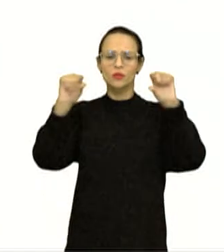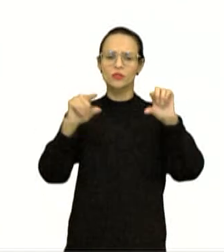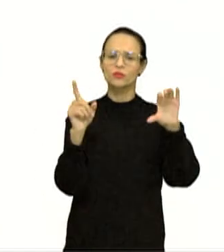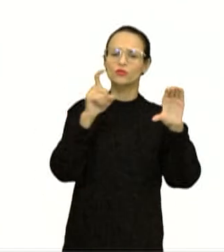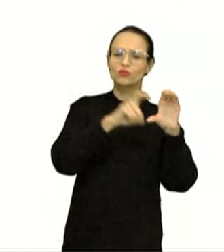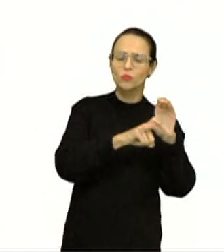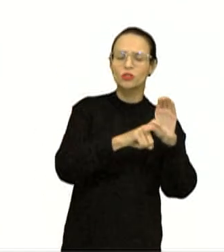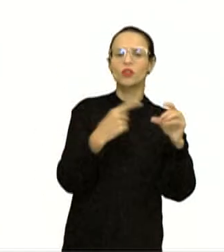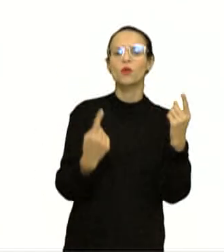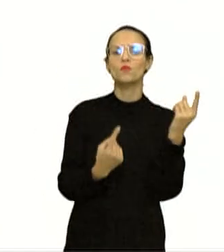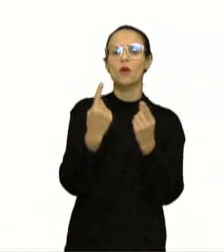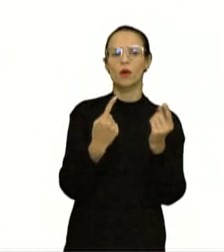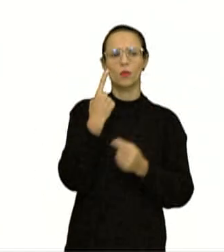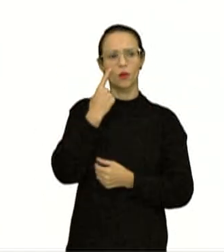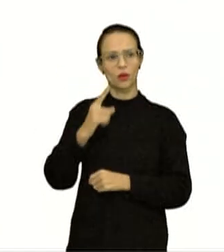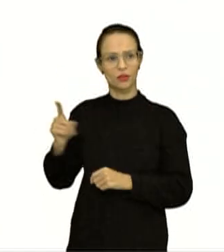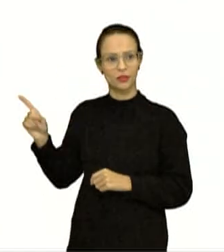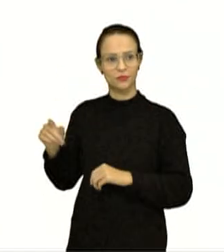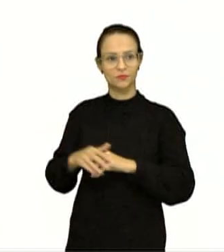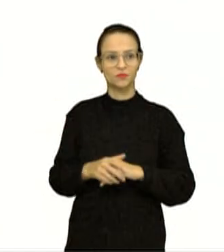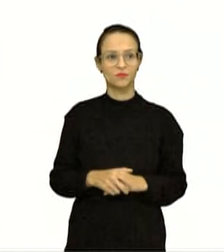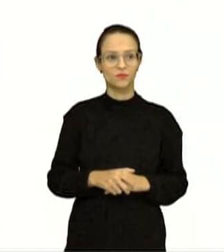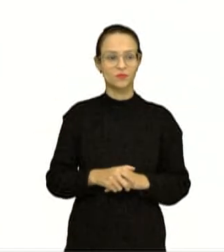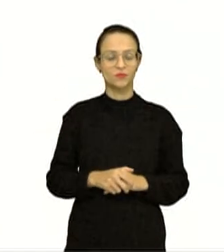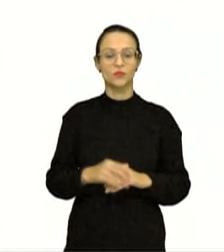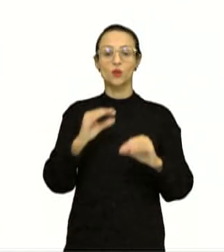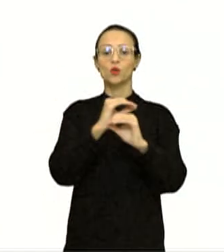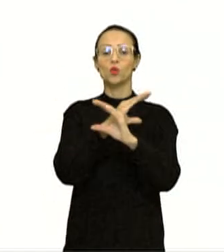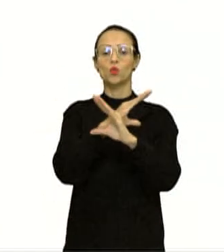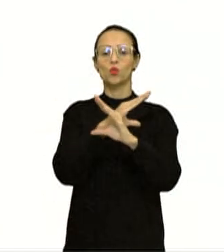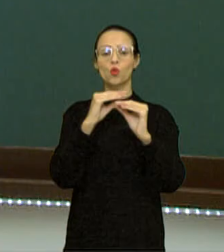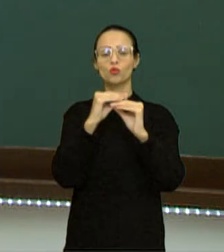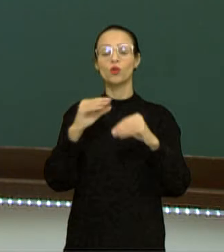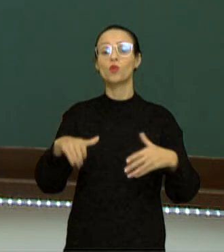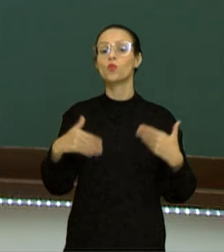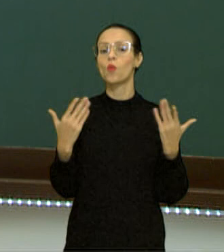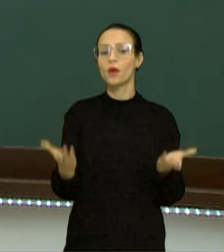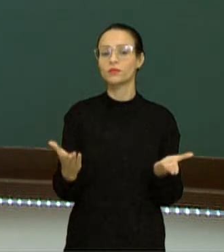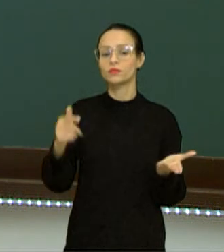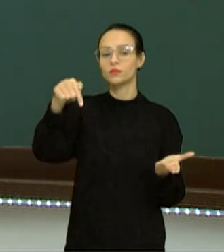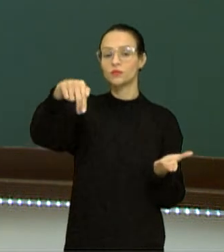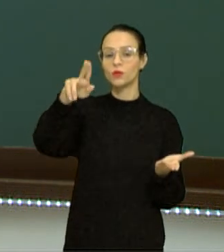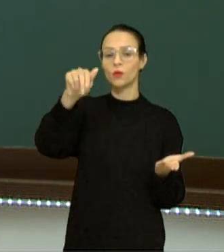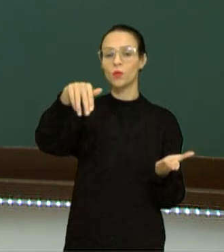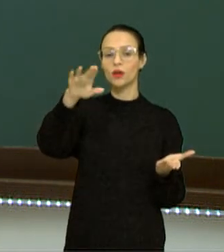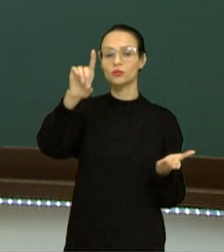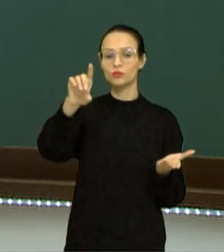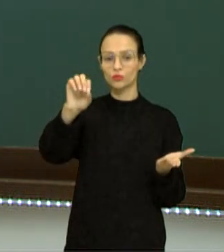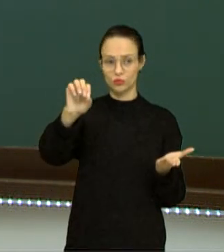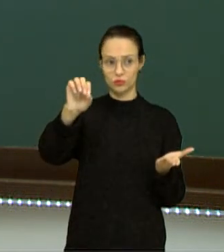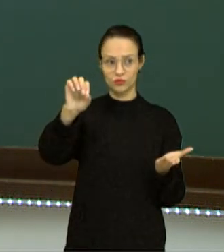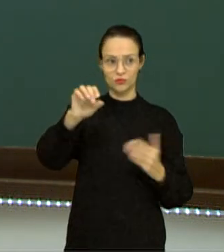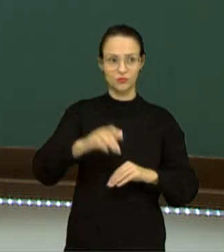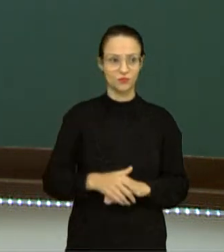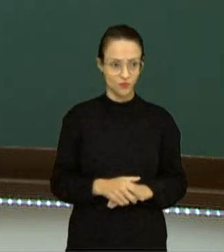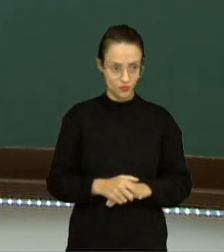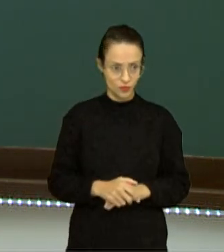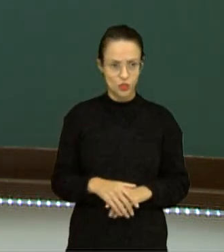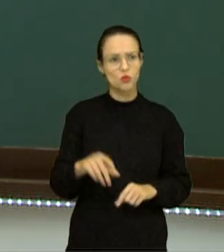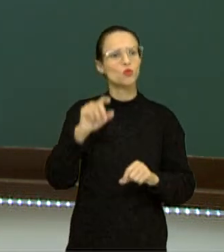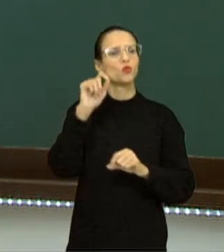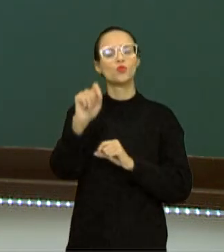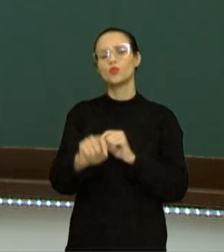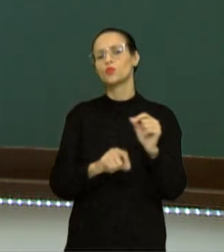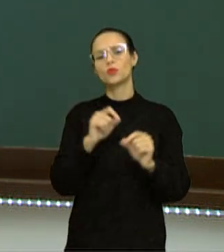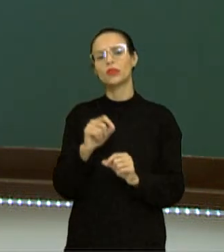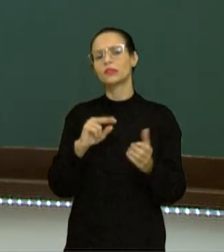essas que estão em destaque? Nós temos a conjunção quando fazendo o início dessas orações. Que sentido